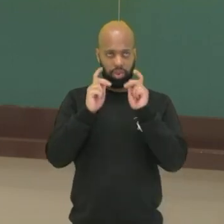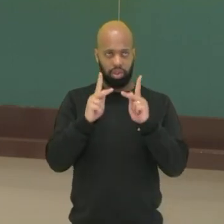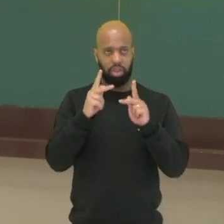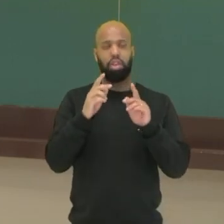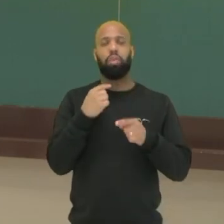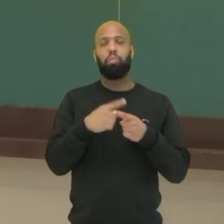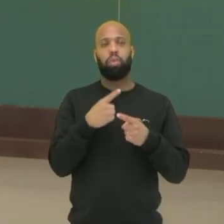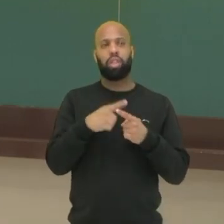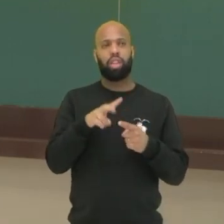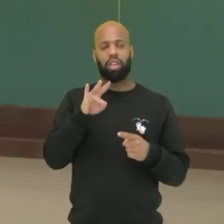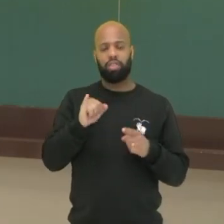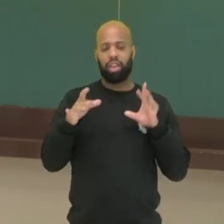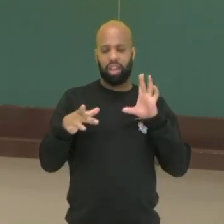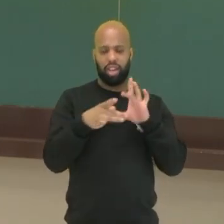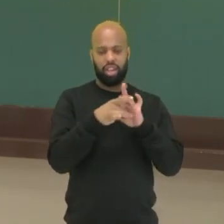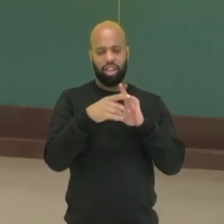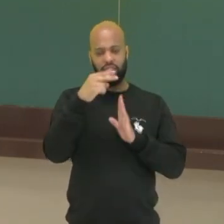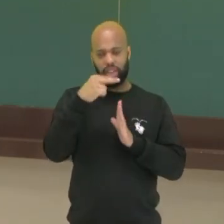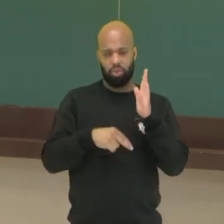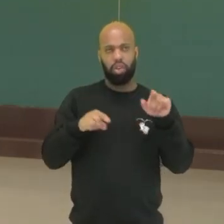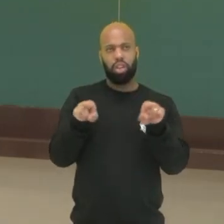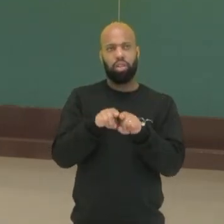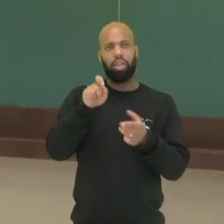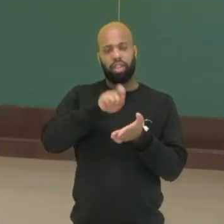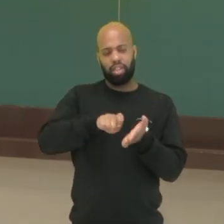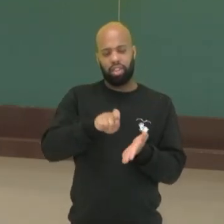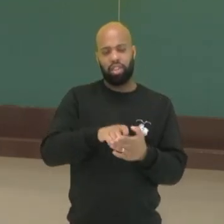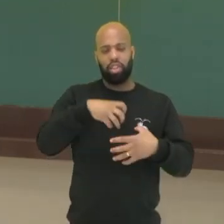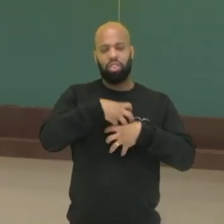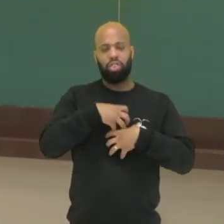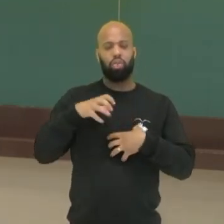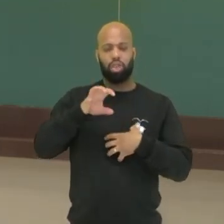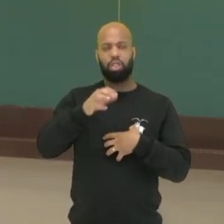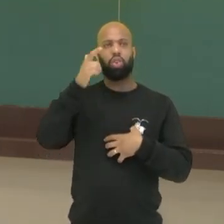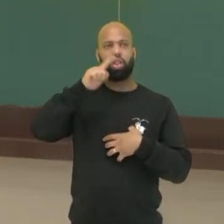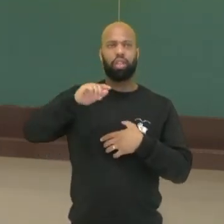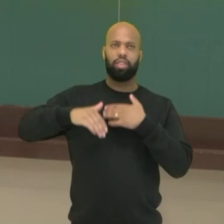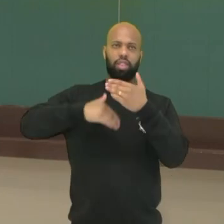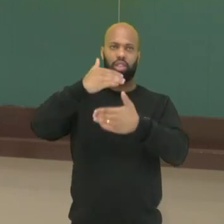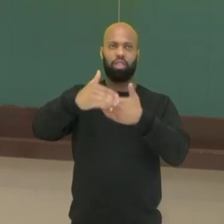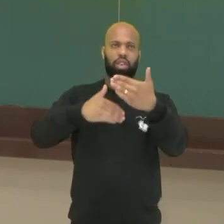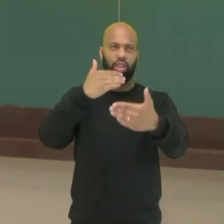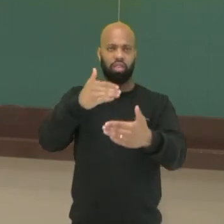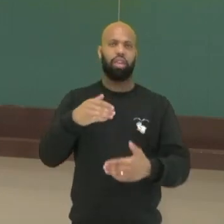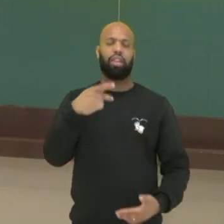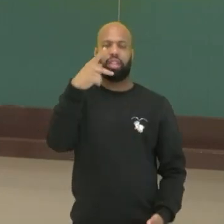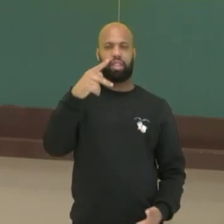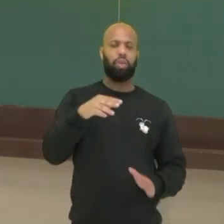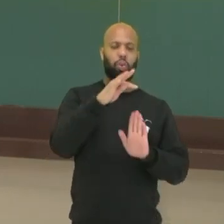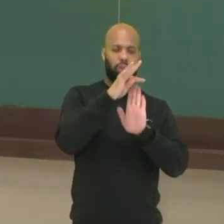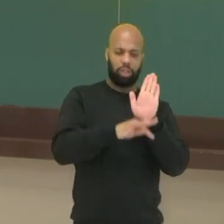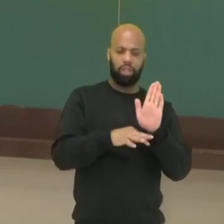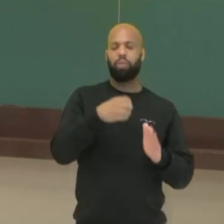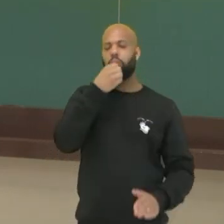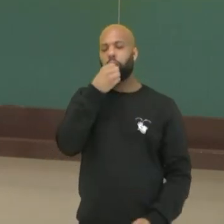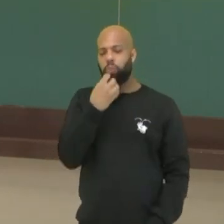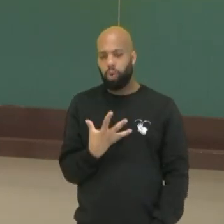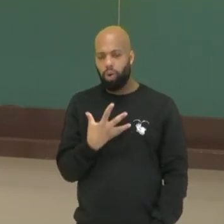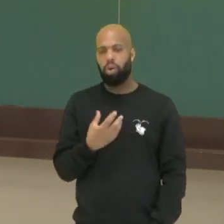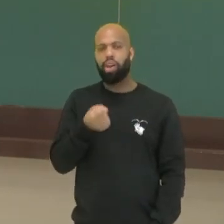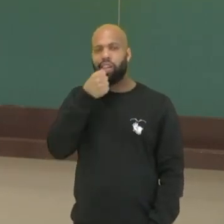aliar leitura e escrita para que você consiga desenvolver muito bem o